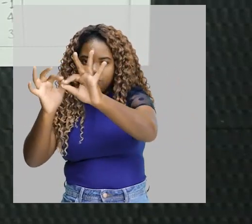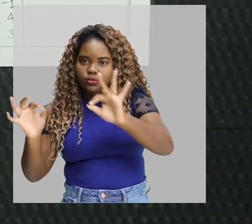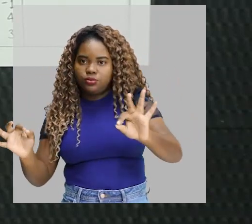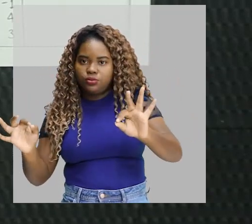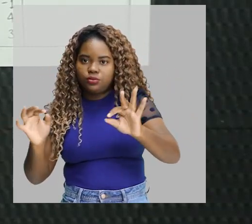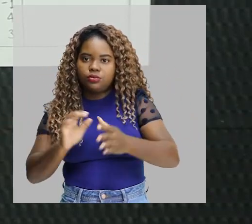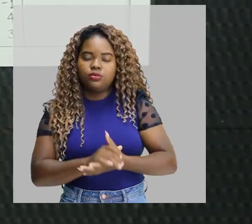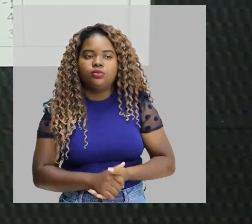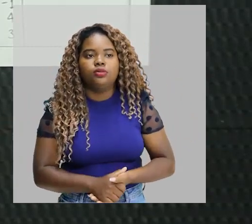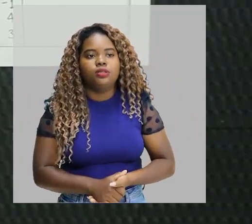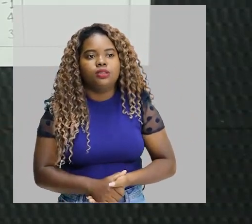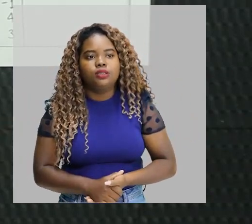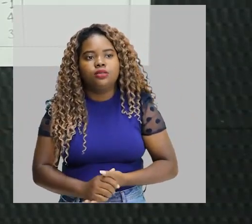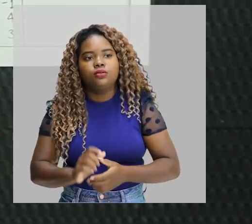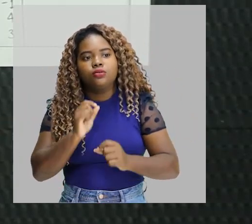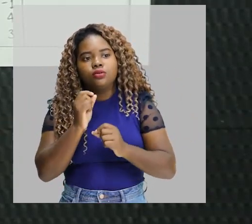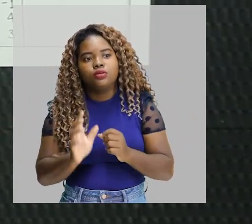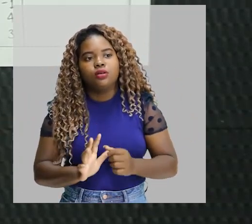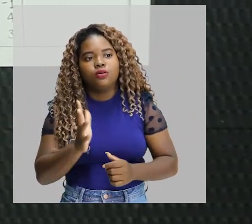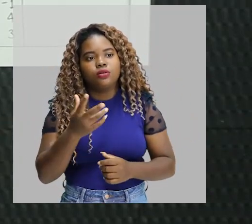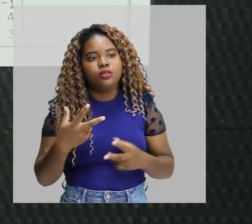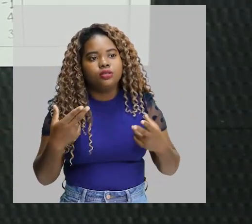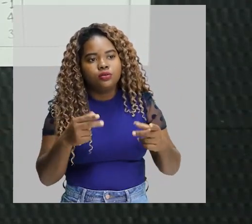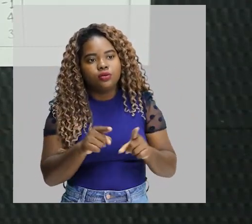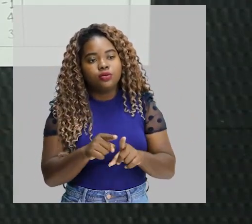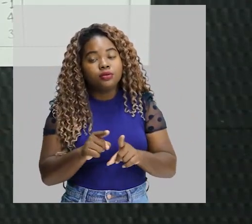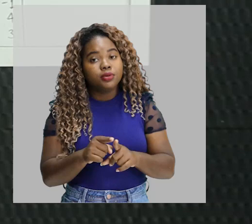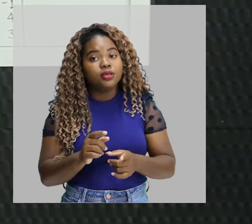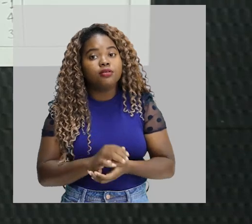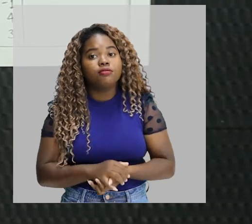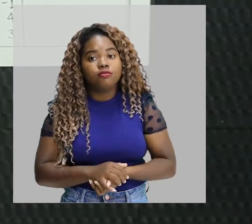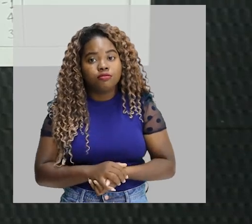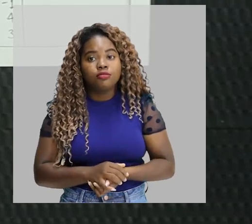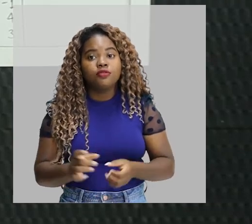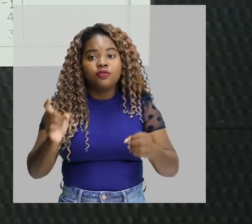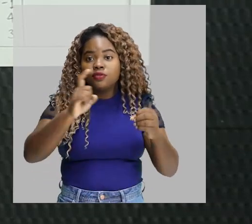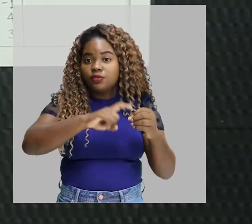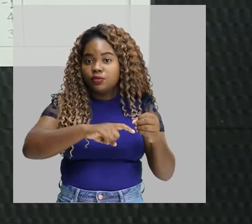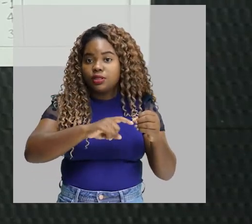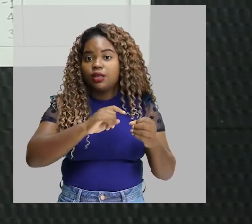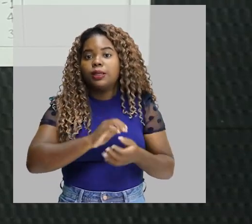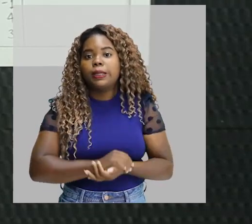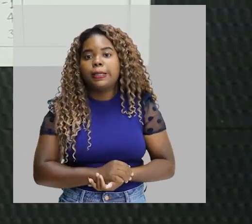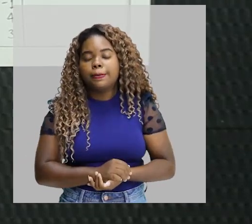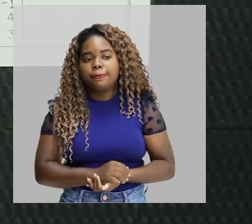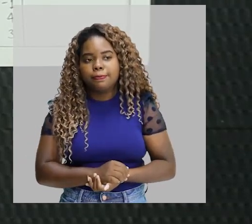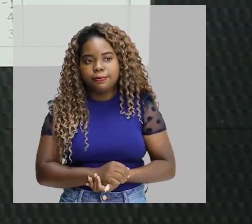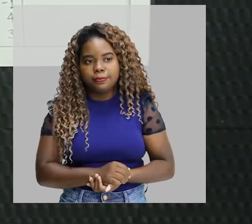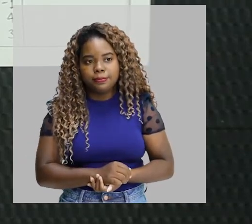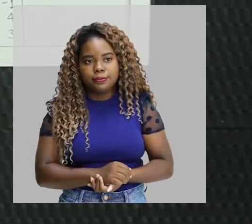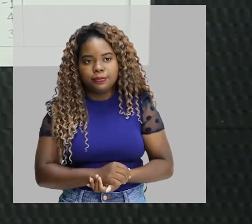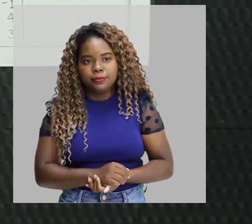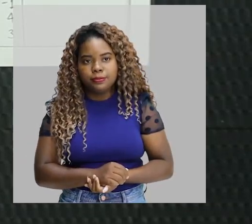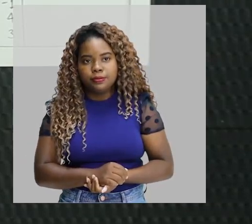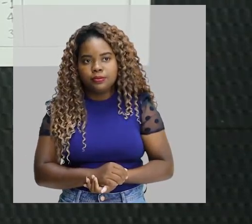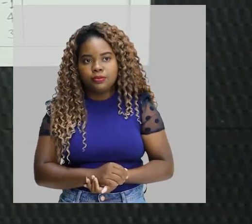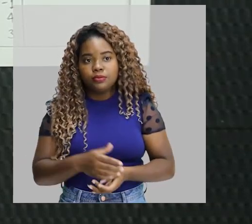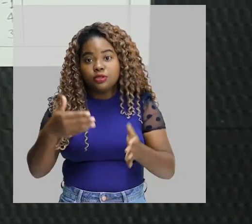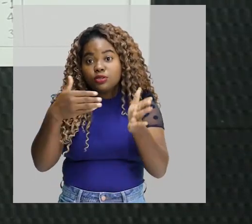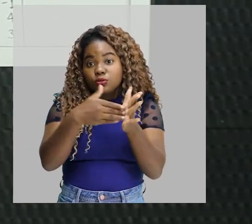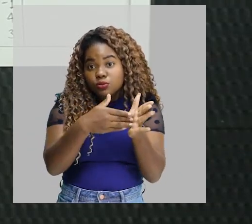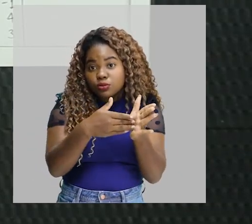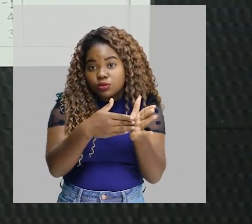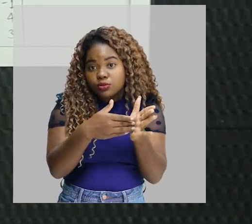que que você vai fazer a mesma coisa na volta você vai voltar agora e na volta a partir do último também